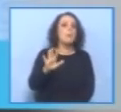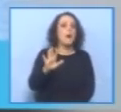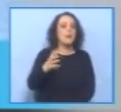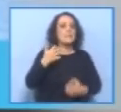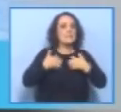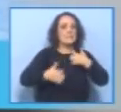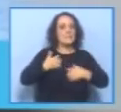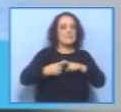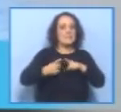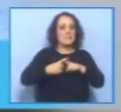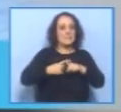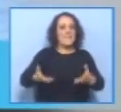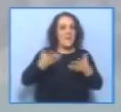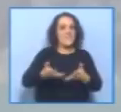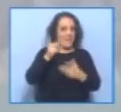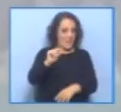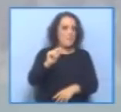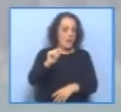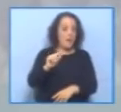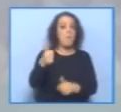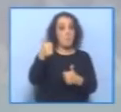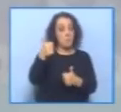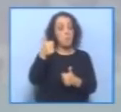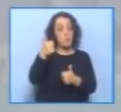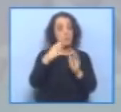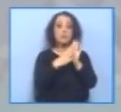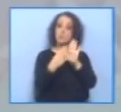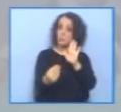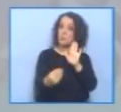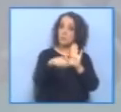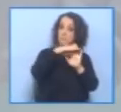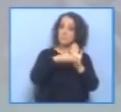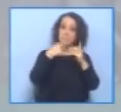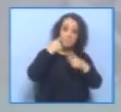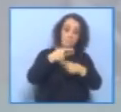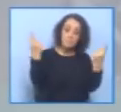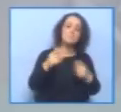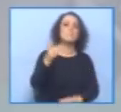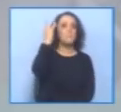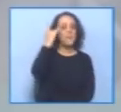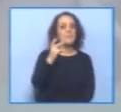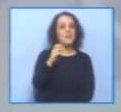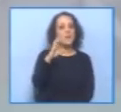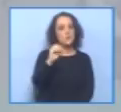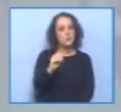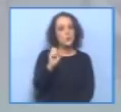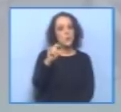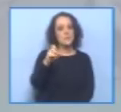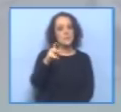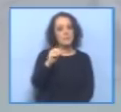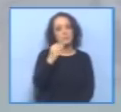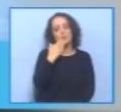Padre Vasco Gonçalves, muito obrigado por ter estado aqui no programa Eclésia a apresentar esta proposta de catequese familiar, já em curso em algumas paróquias. Muito obrigado e